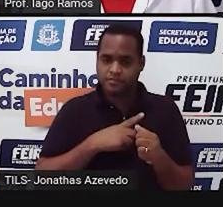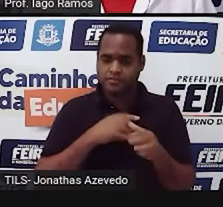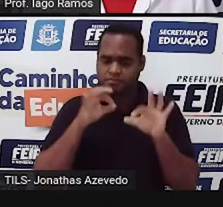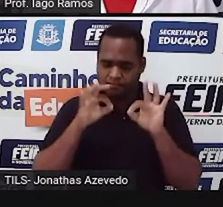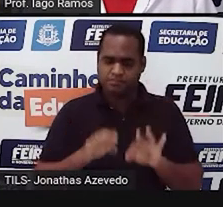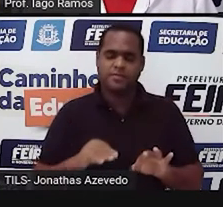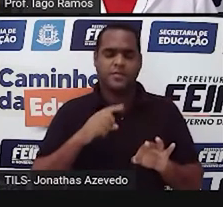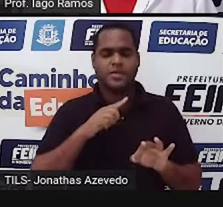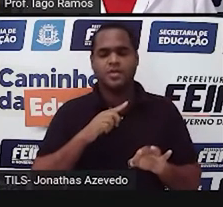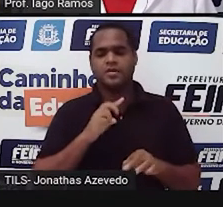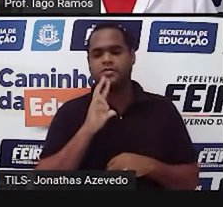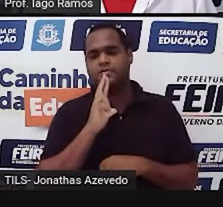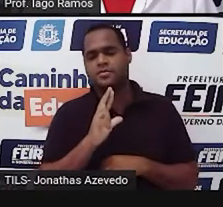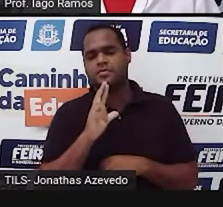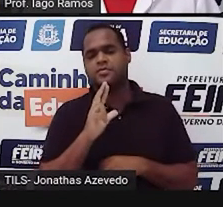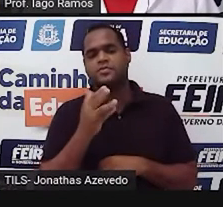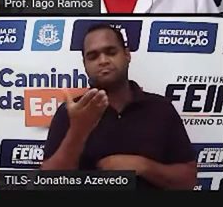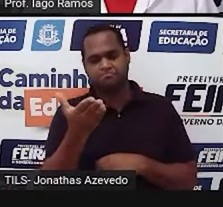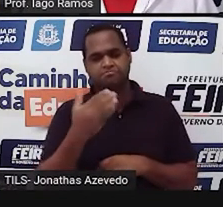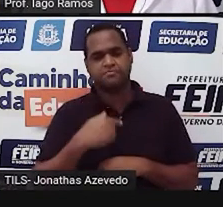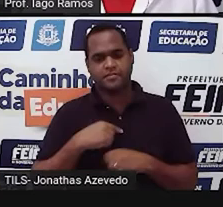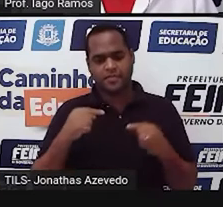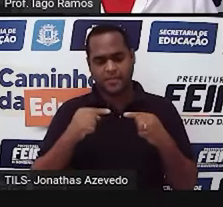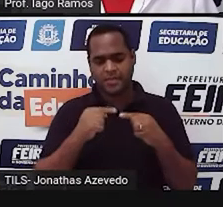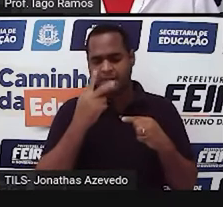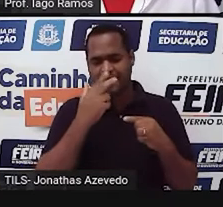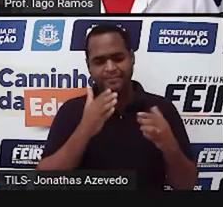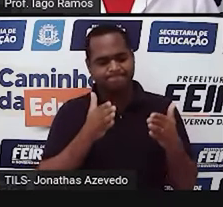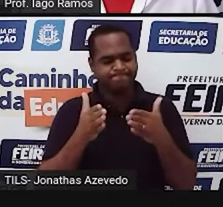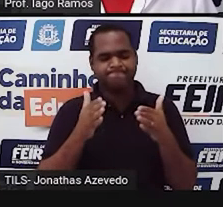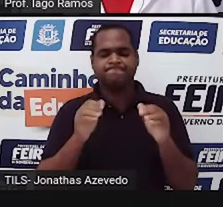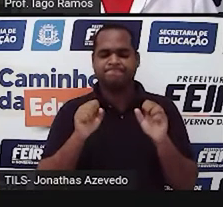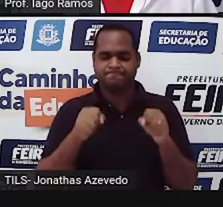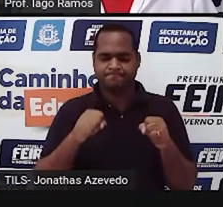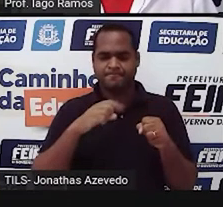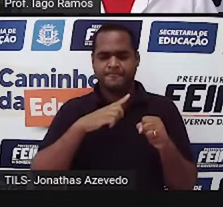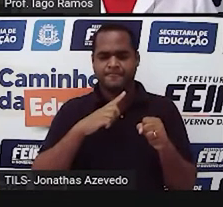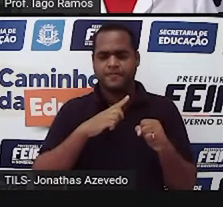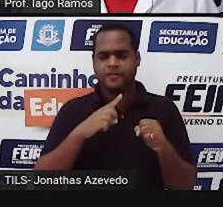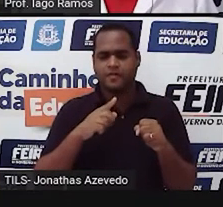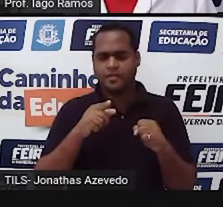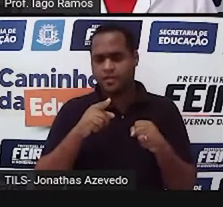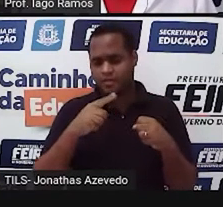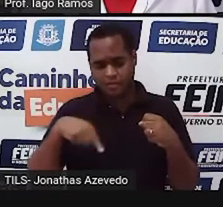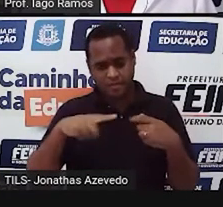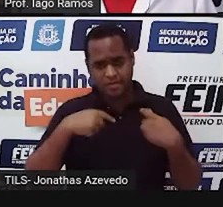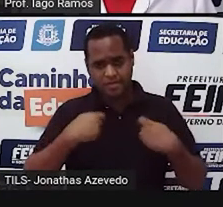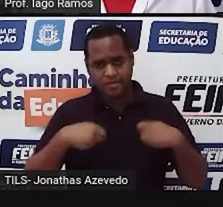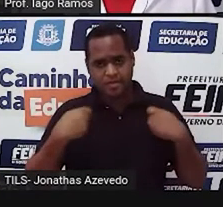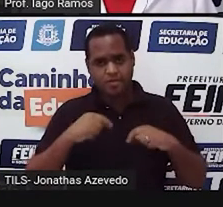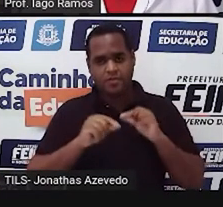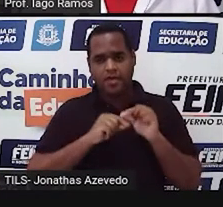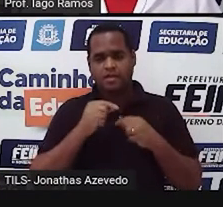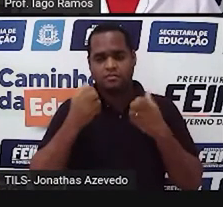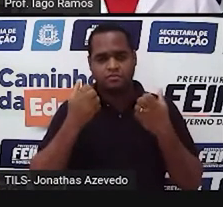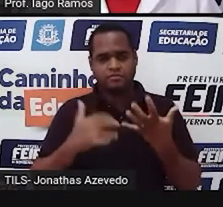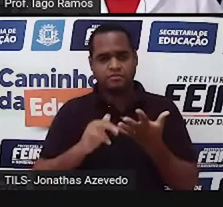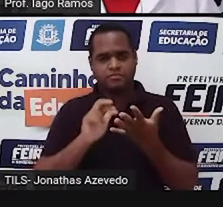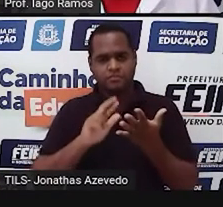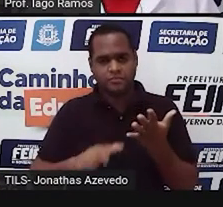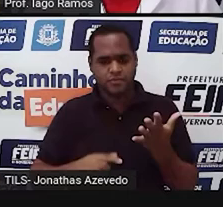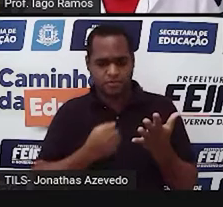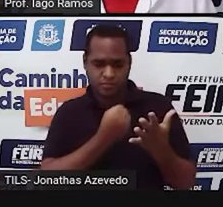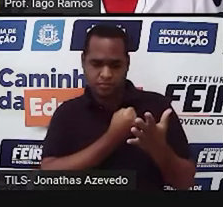resposta vai né Por esse caminho nós precisamos o tempo todo dos números né E nesse